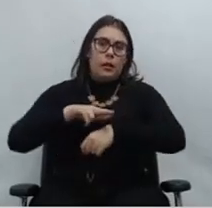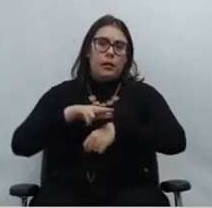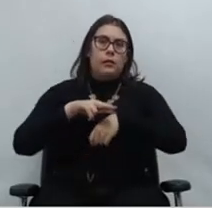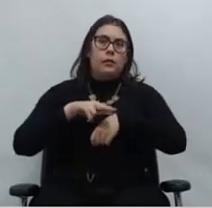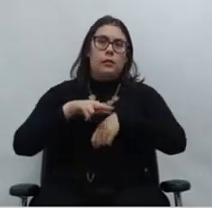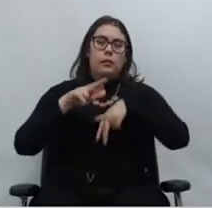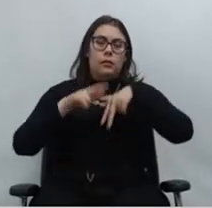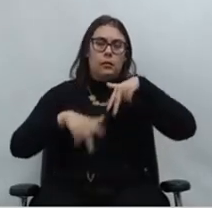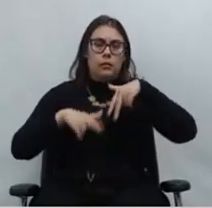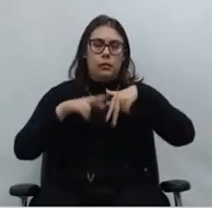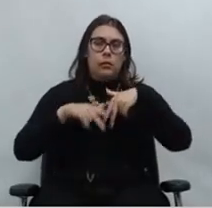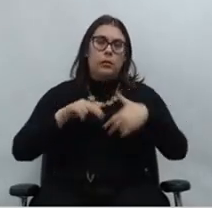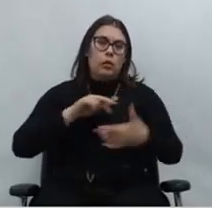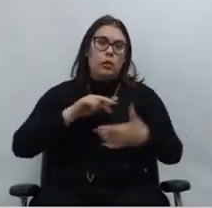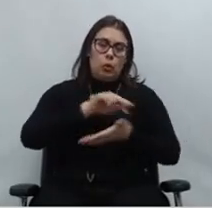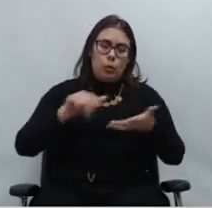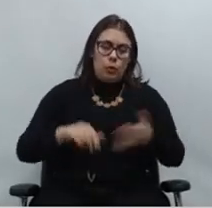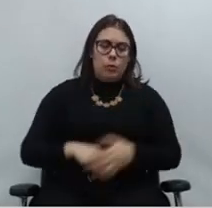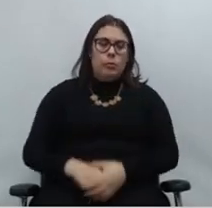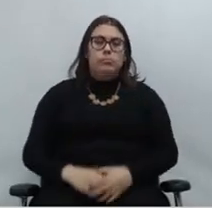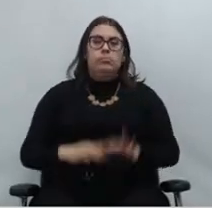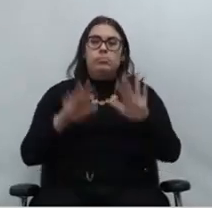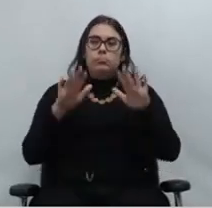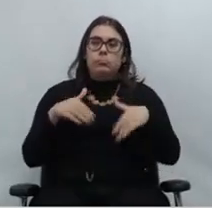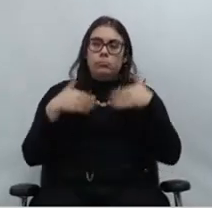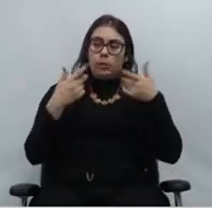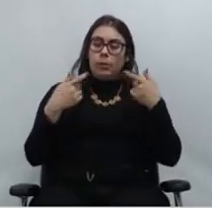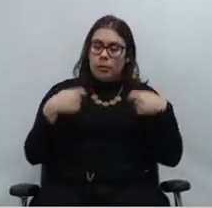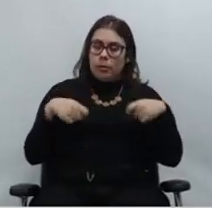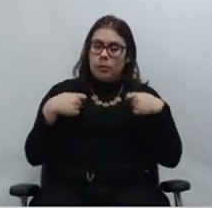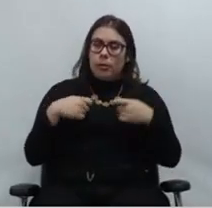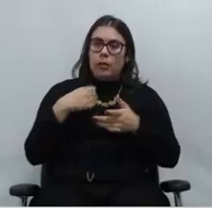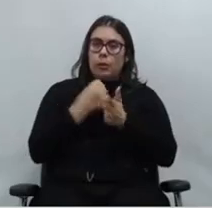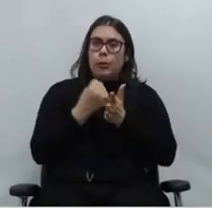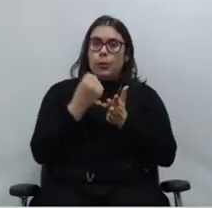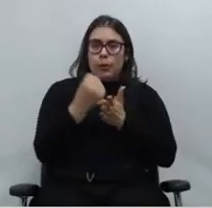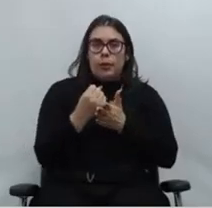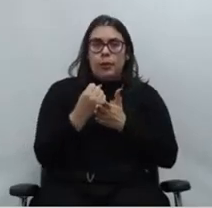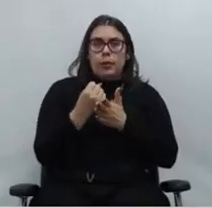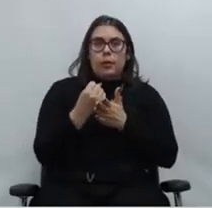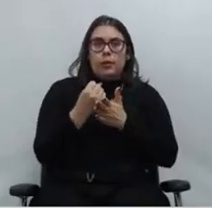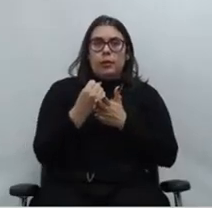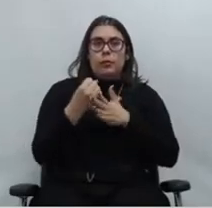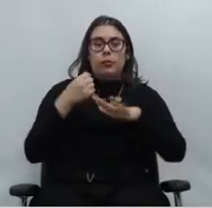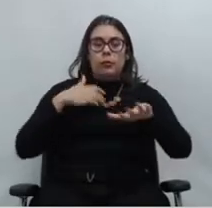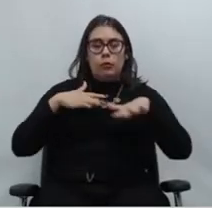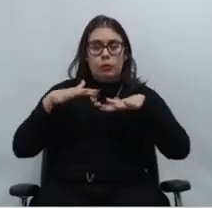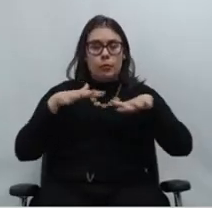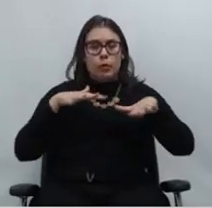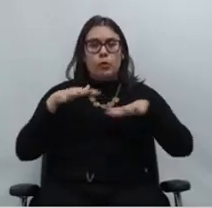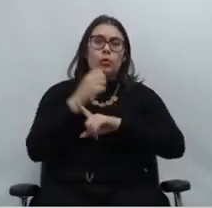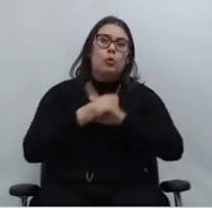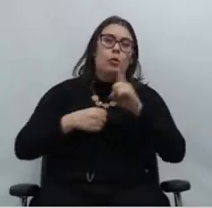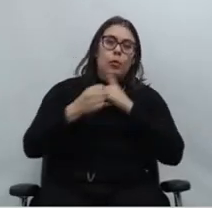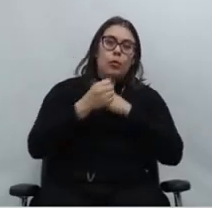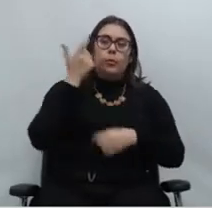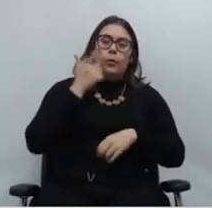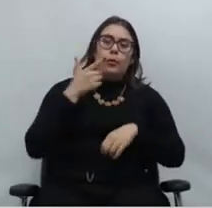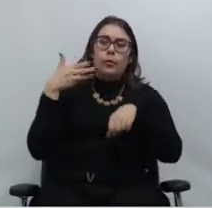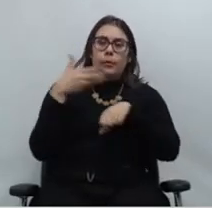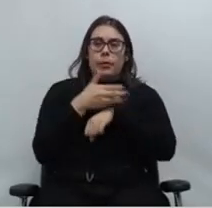deficiência, sexualidade, entre outros. Por isso, é preciso facilitar a contratação das lideranças e movimentos sociais e ativistas para a participação